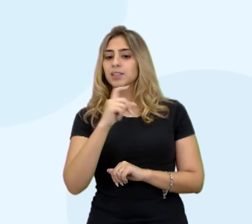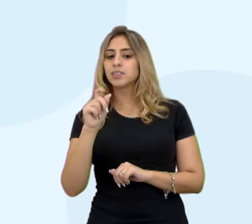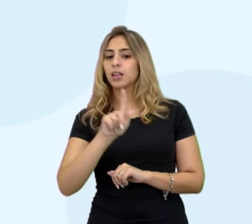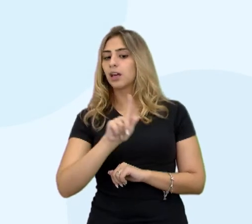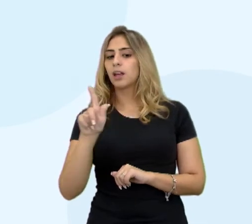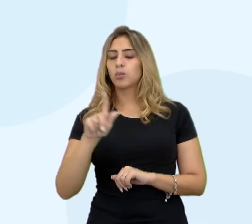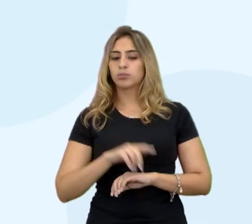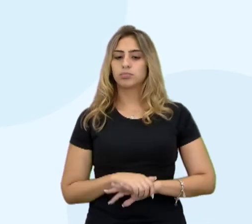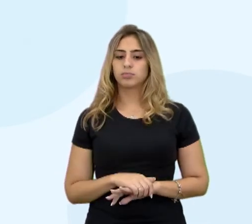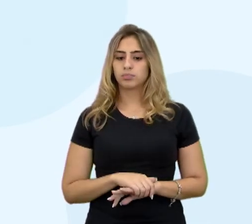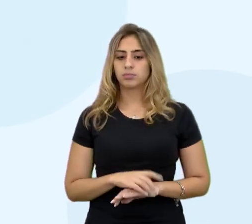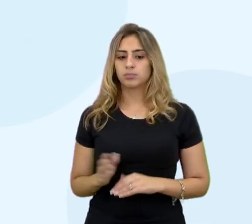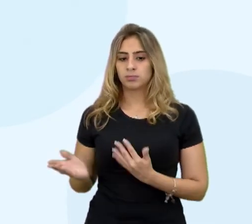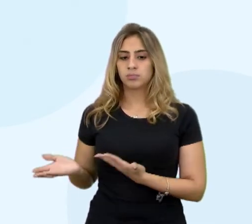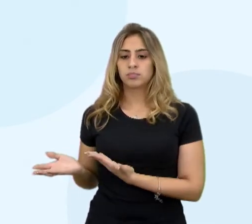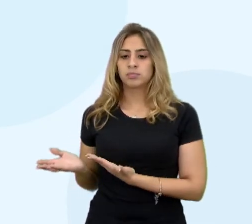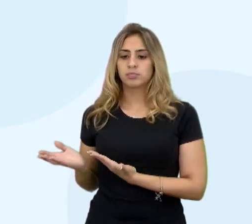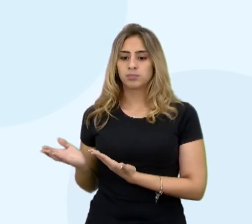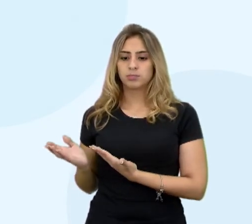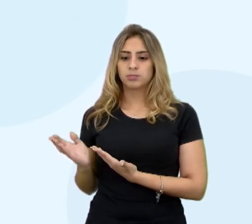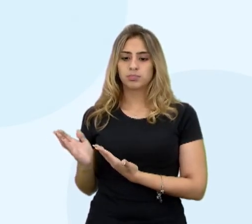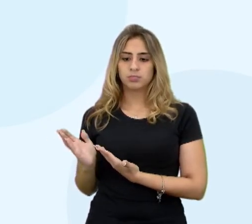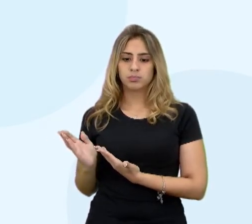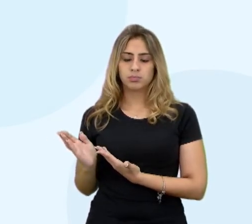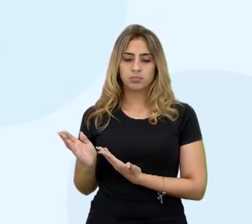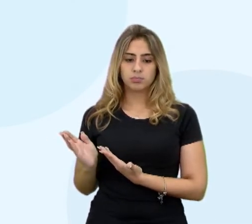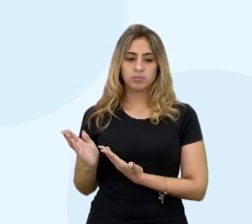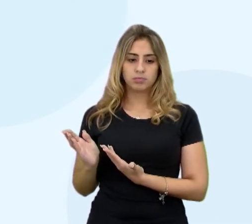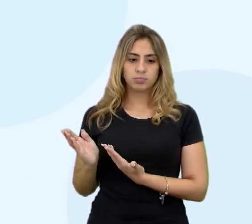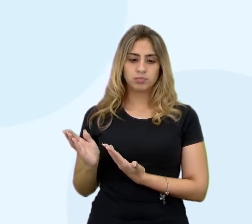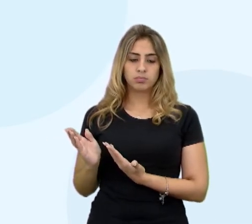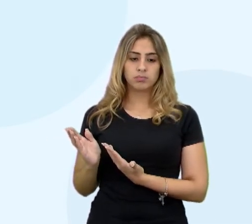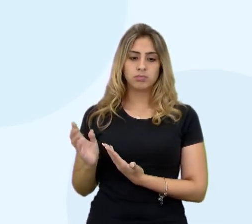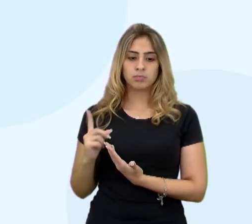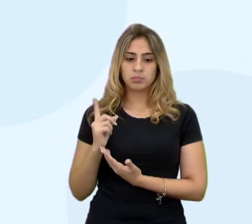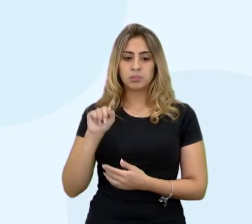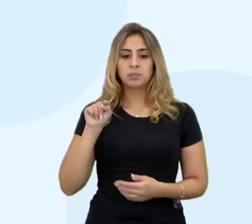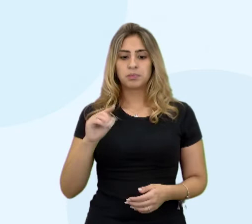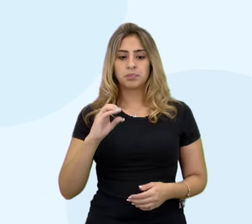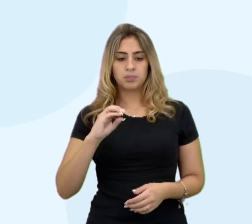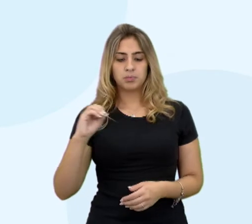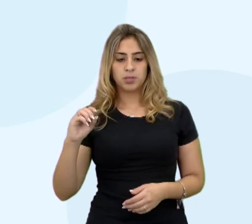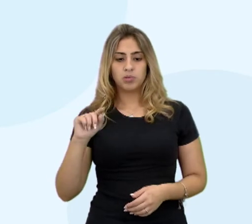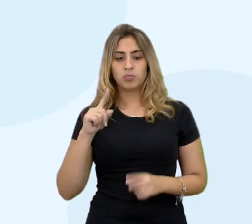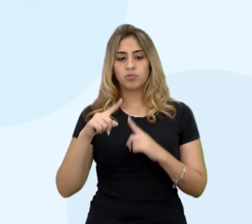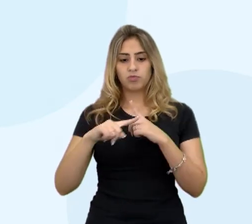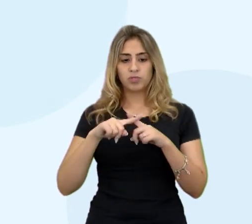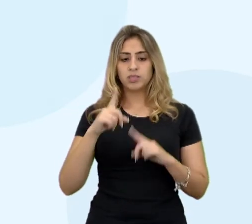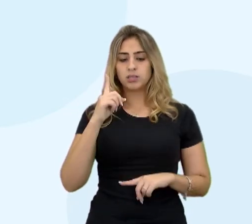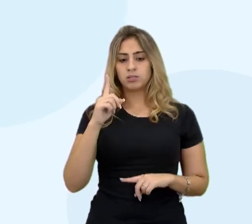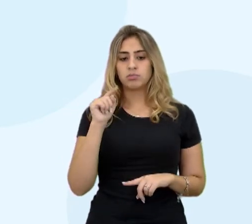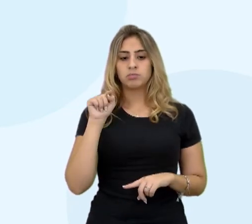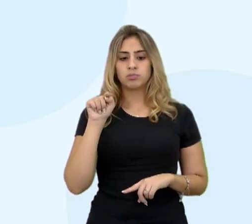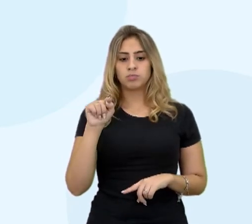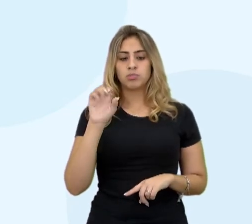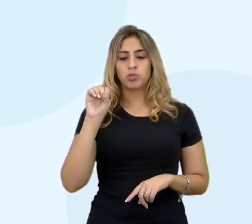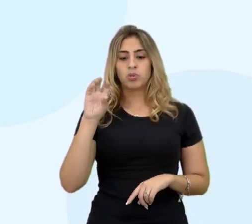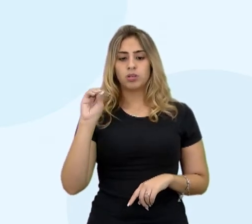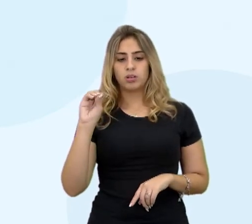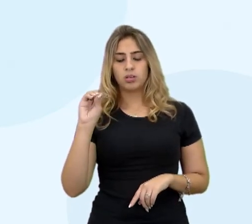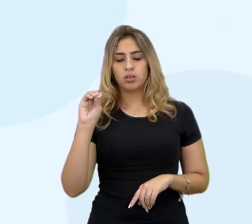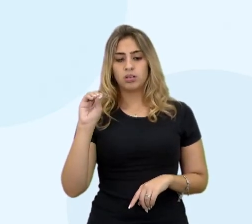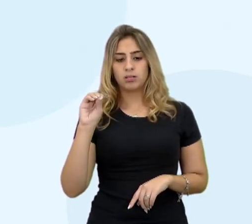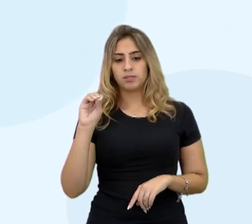essa continha, ó. Pega a massa, que é 1000 gramas, multiplica pelo calor sensível, que é 1, e multiplica pelo quanto vai